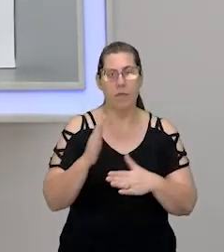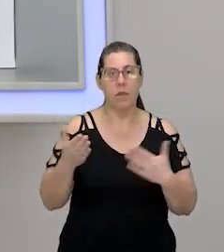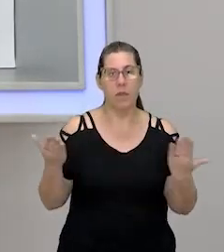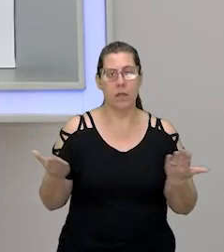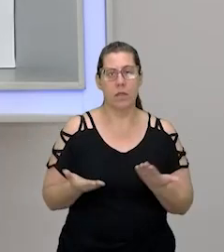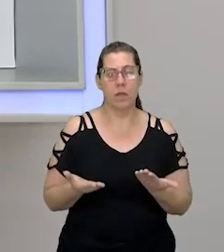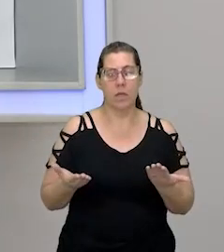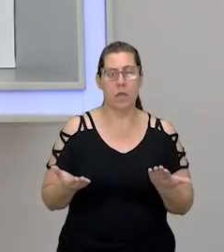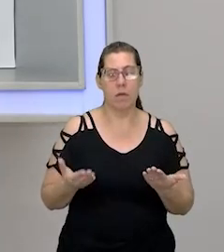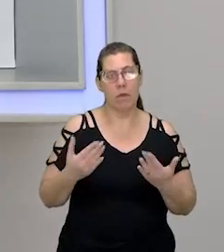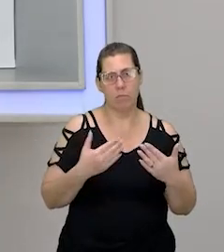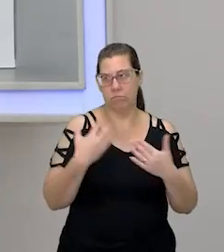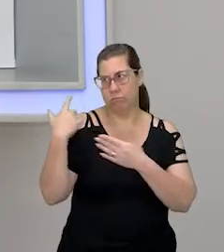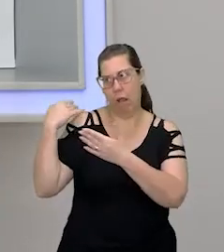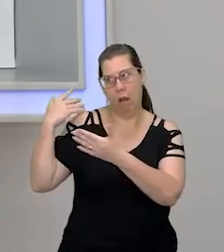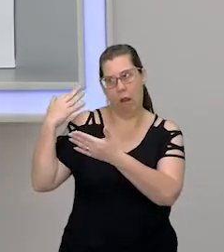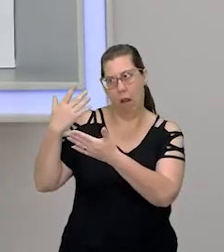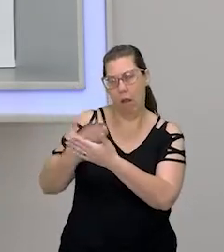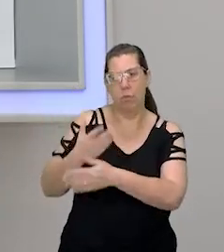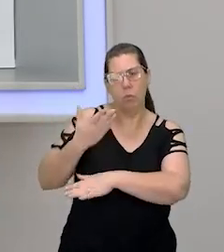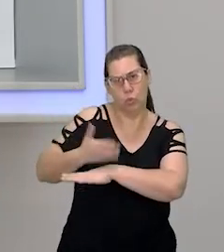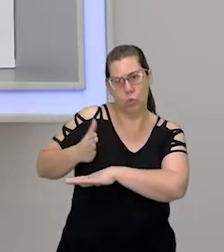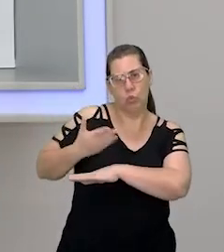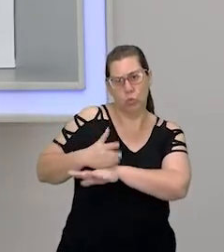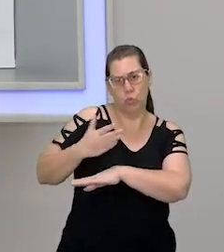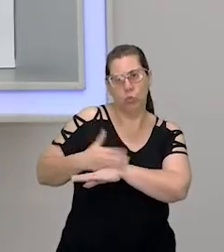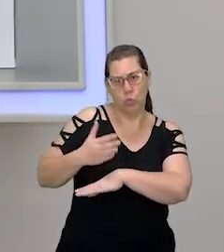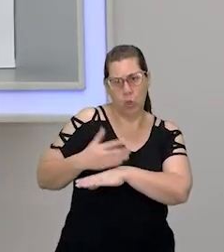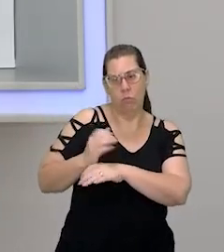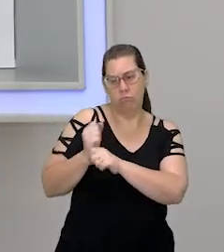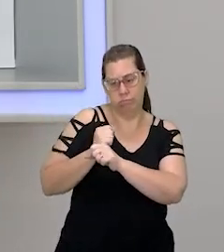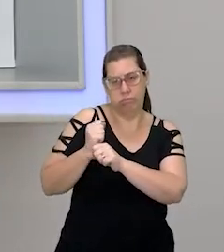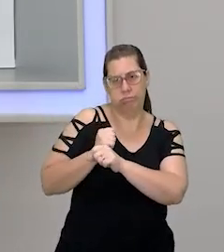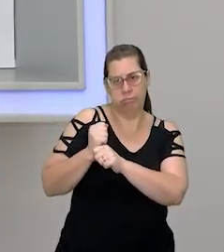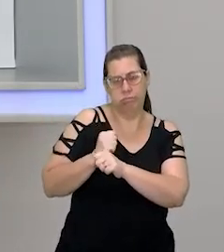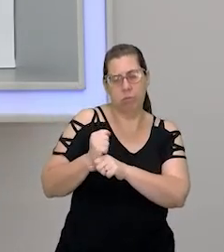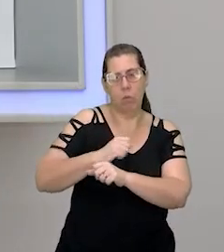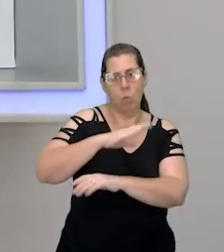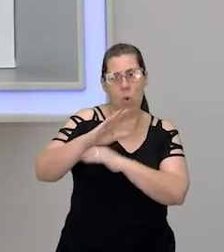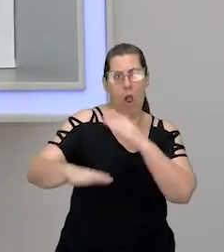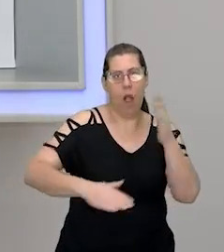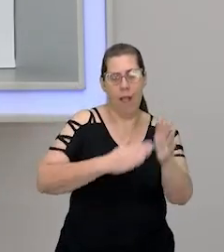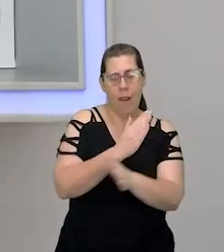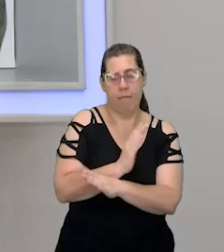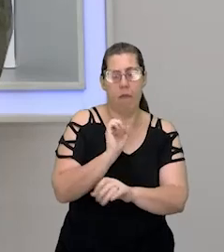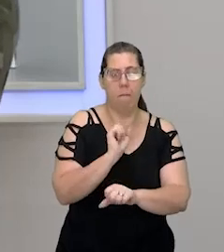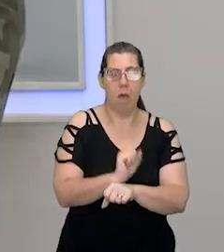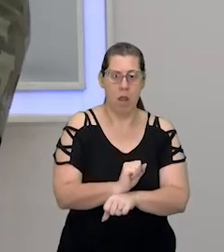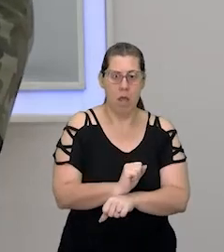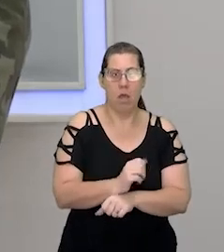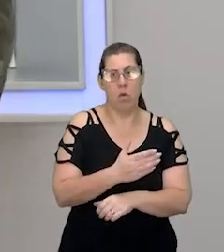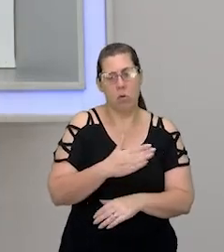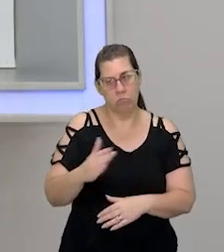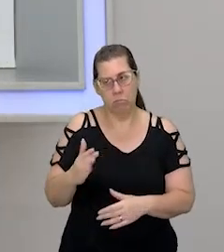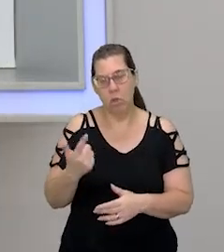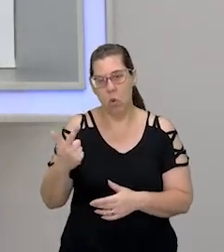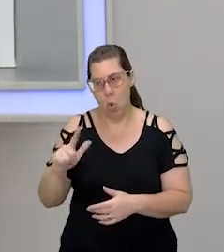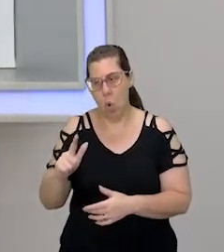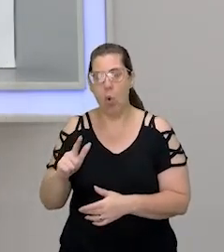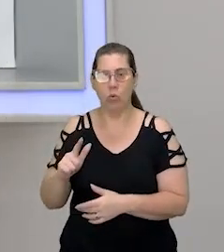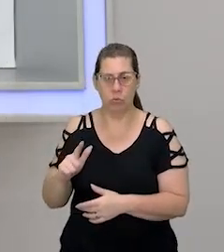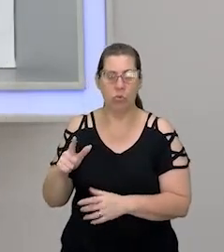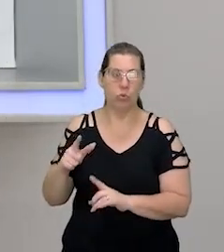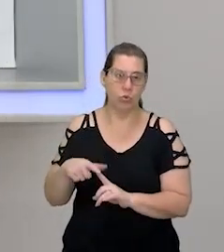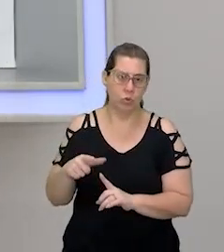desde dessa época, sempre treinando. Passei uns bons anos no karatê, aí eu parei e fui procurar uma outra luta.